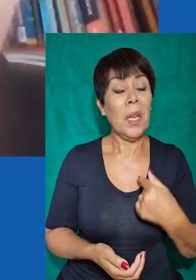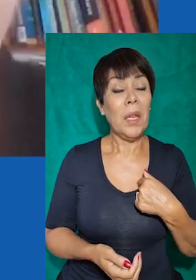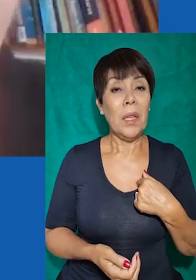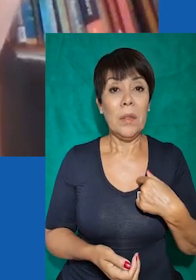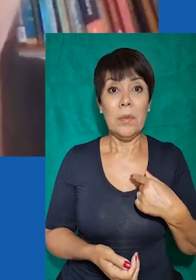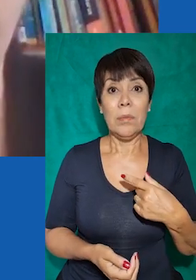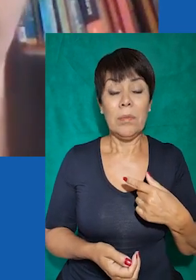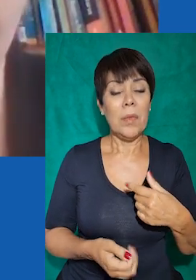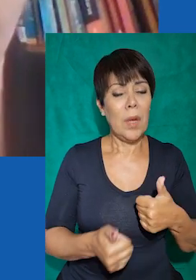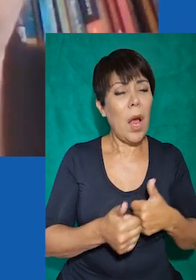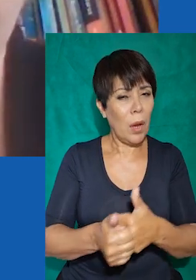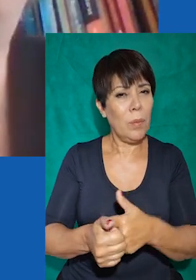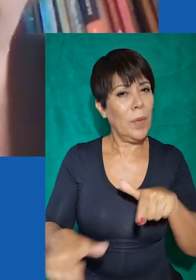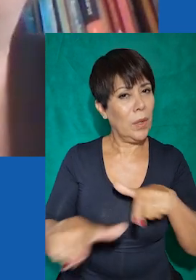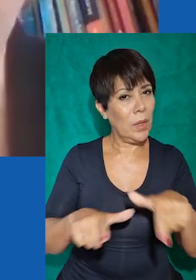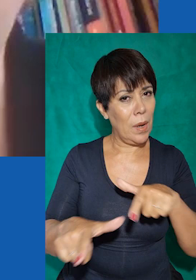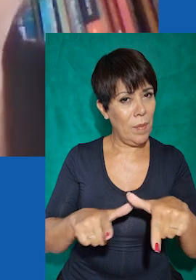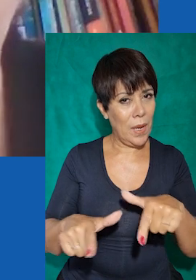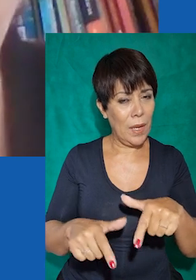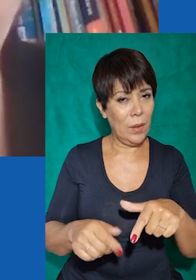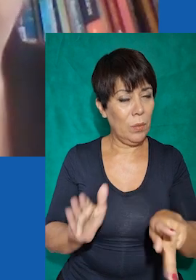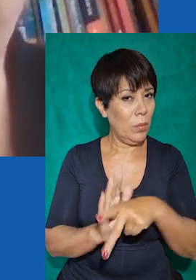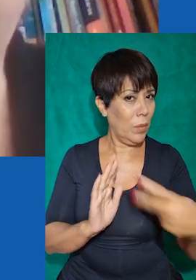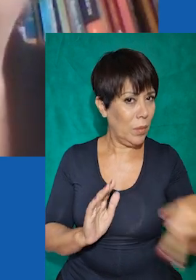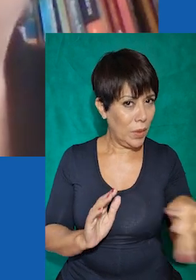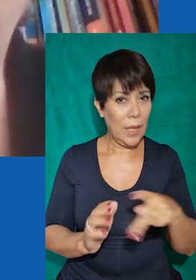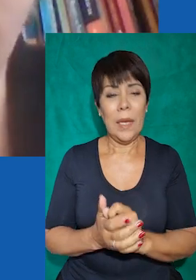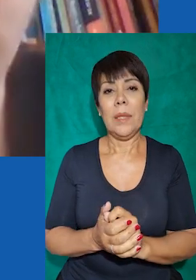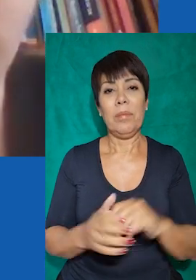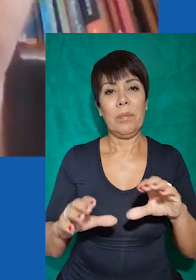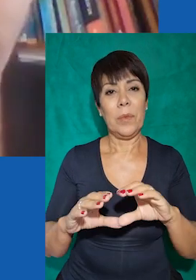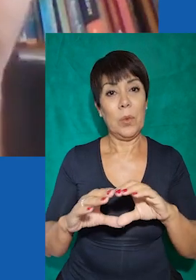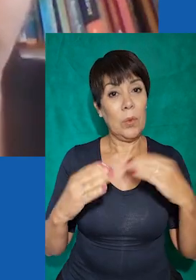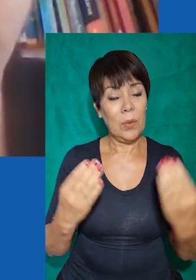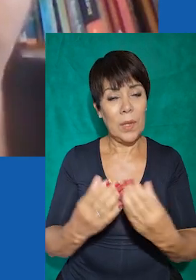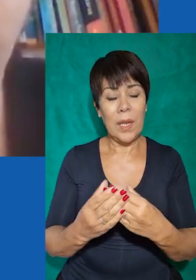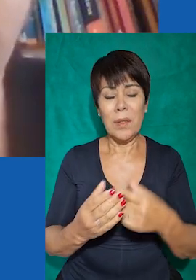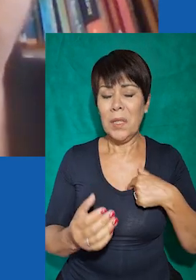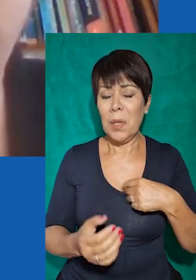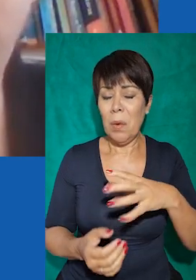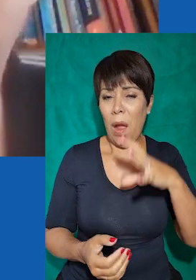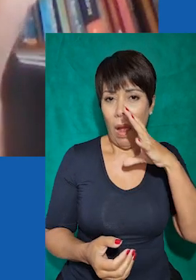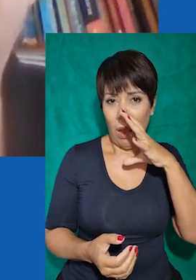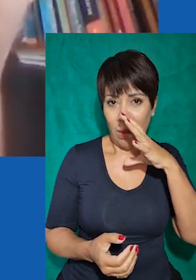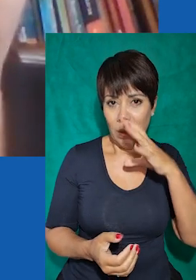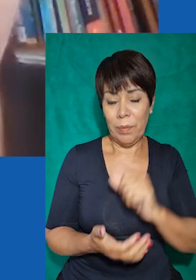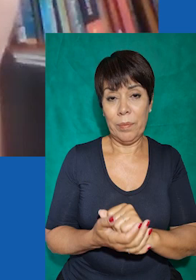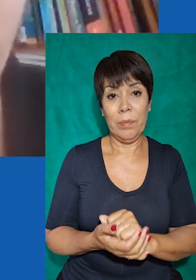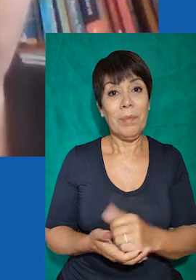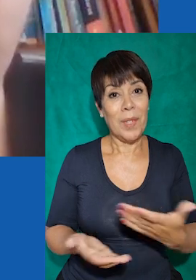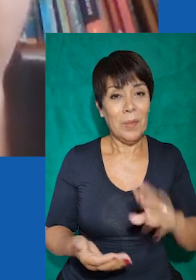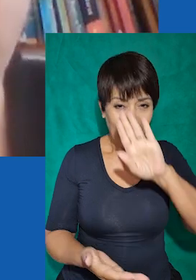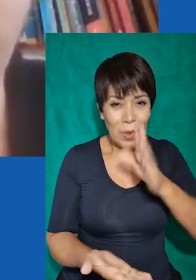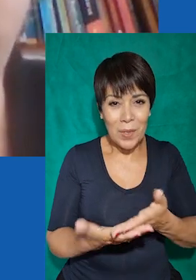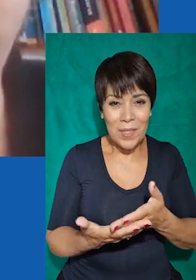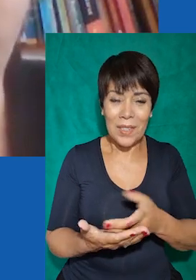a atuação de Joênia no Congresso com crescente admiração. E eu vou deixar, com